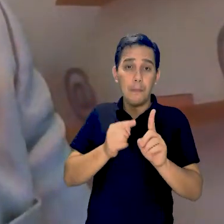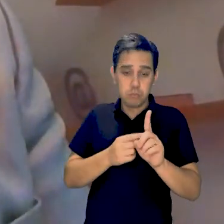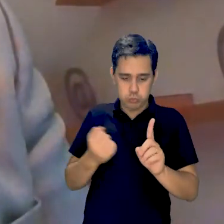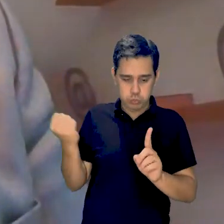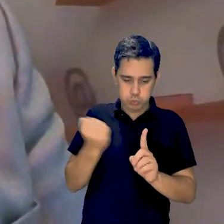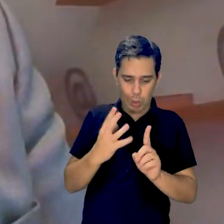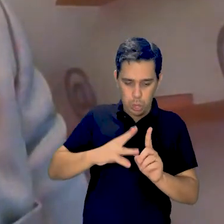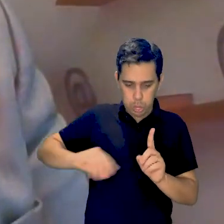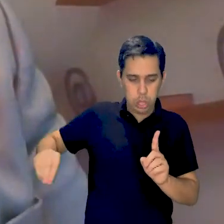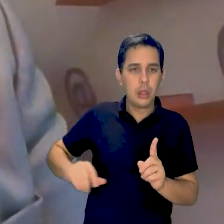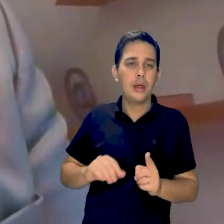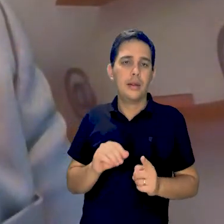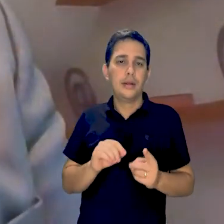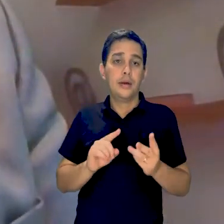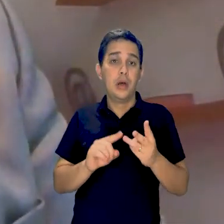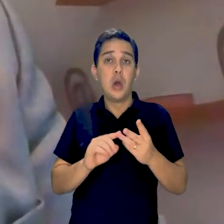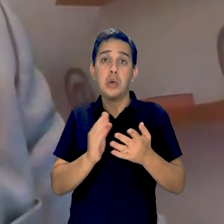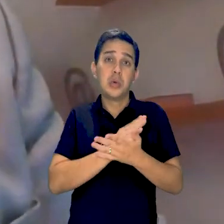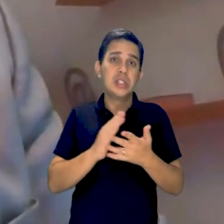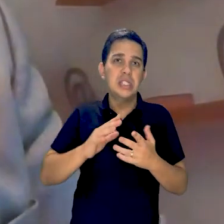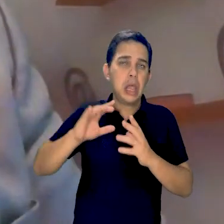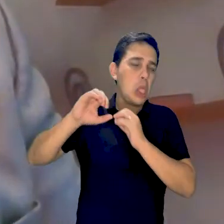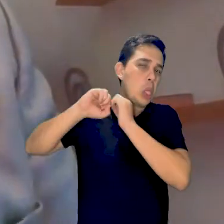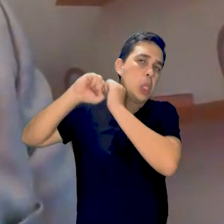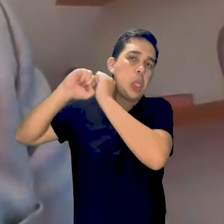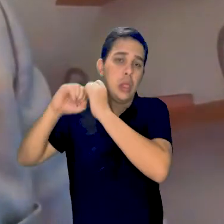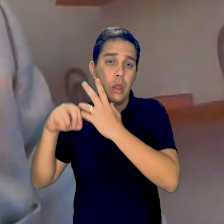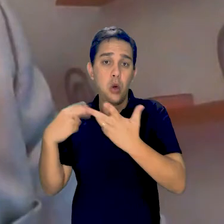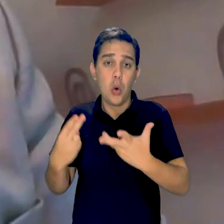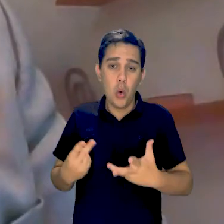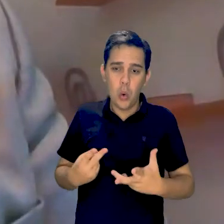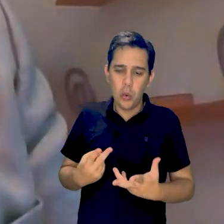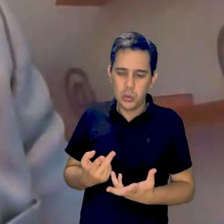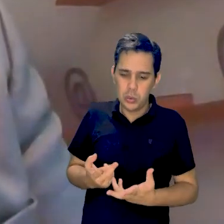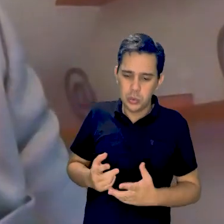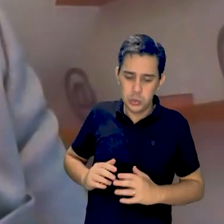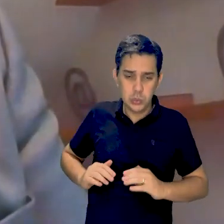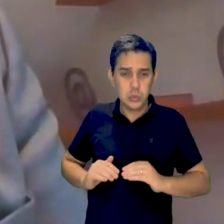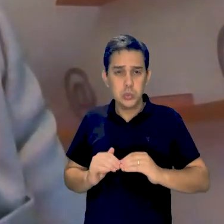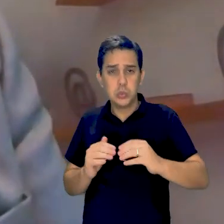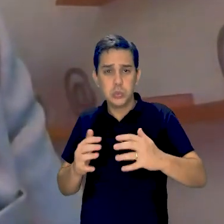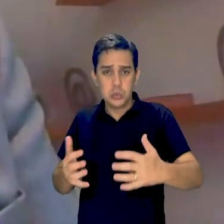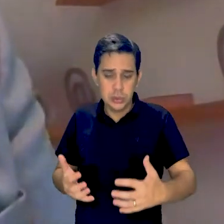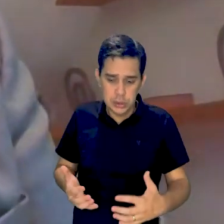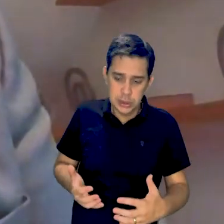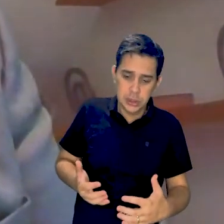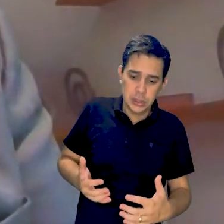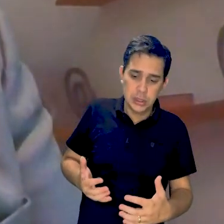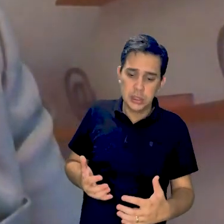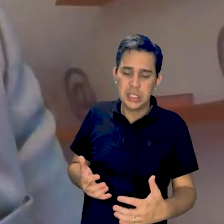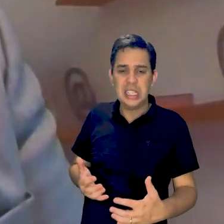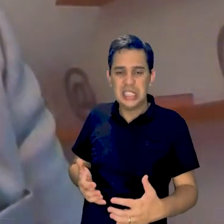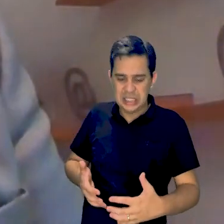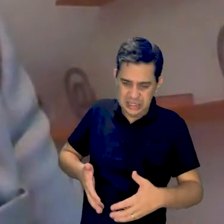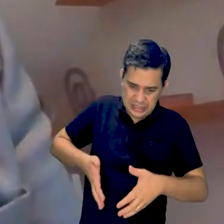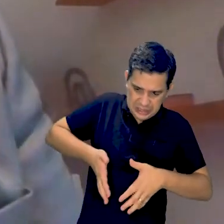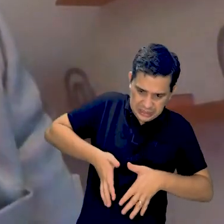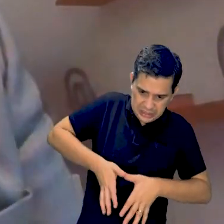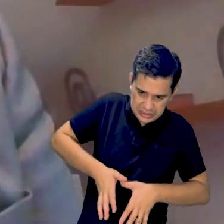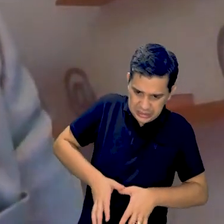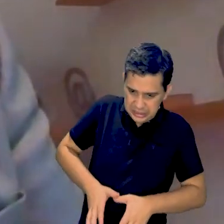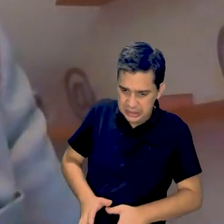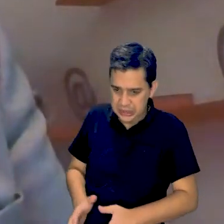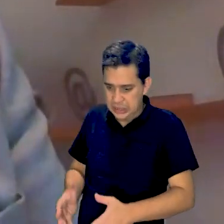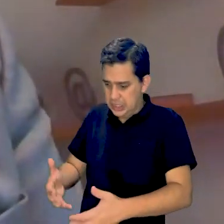modalidades de suicídio e o infanticídio, né? Que é quando a mulher dá aso à morte do próprio filho,